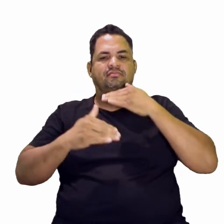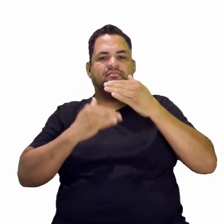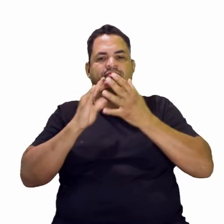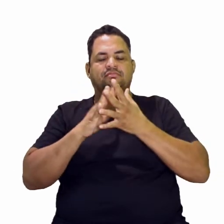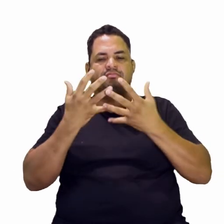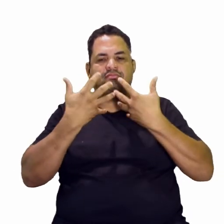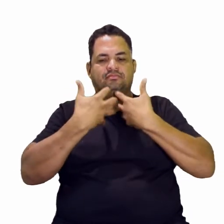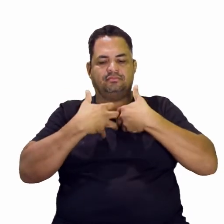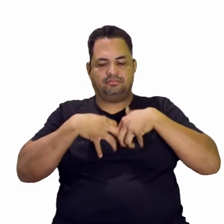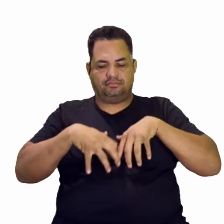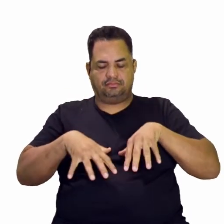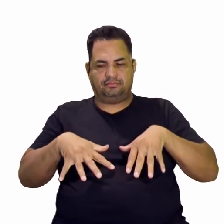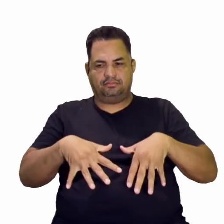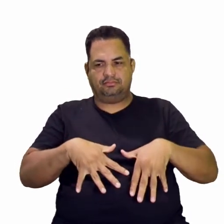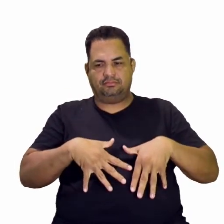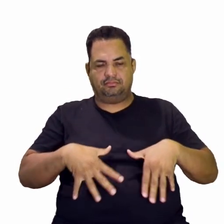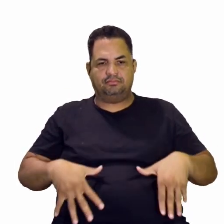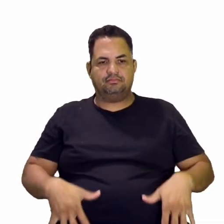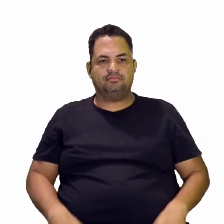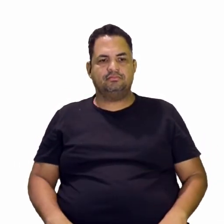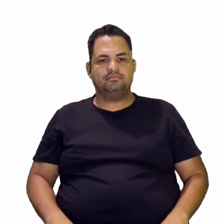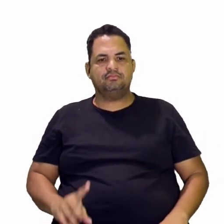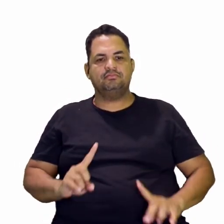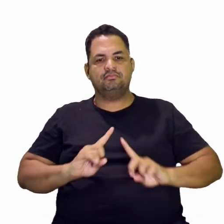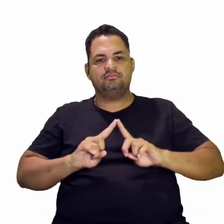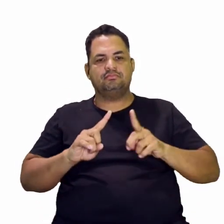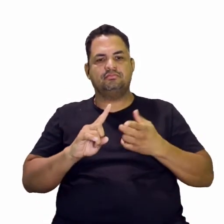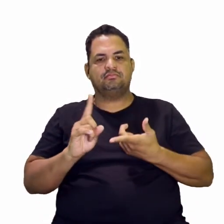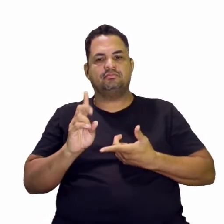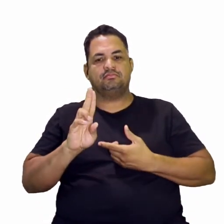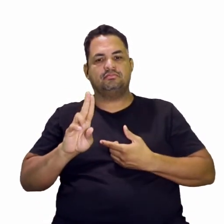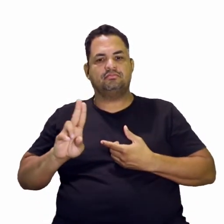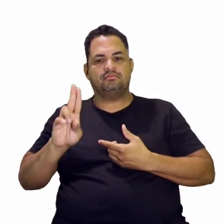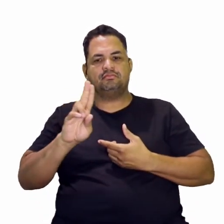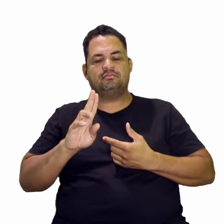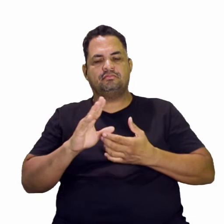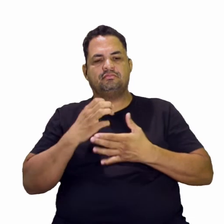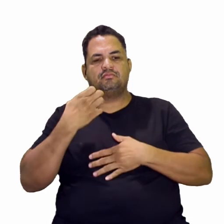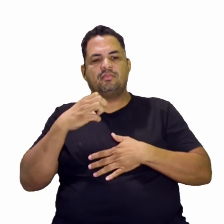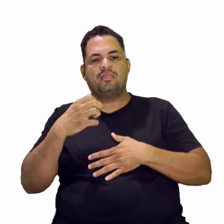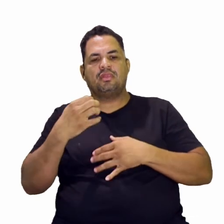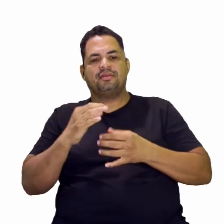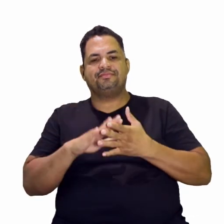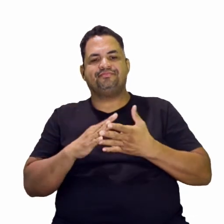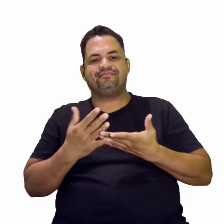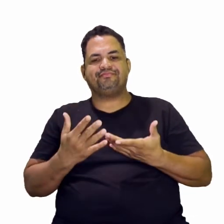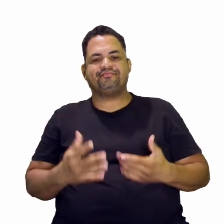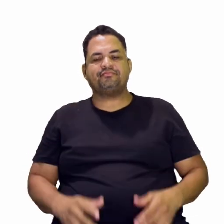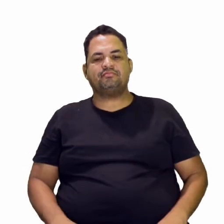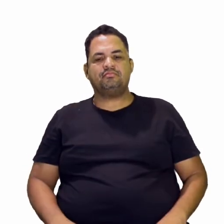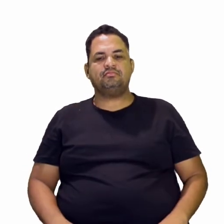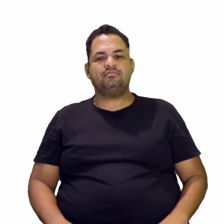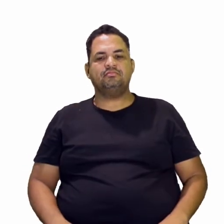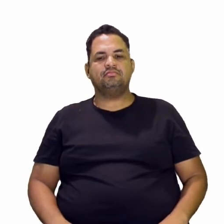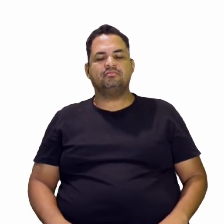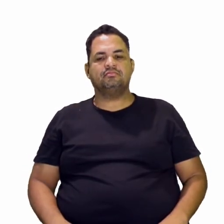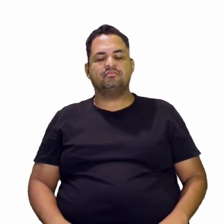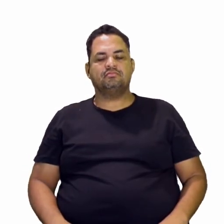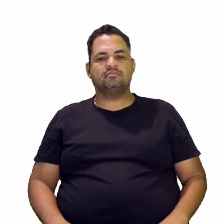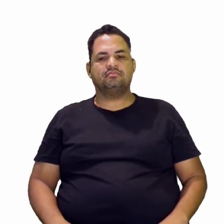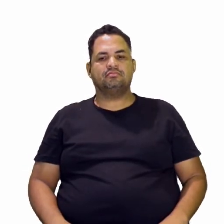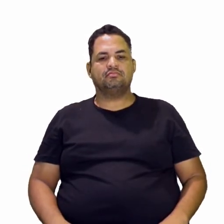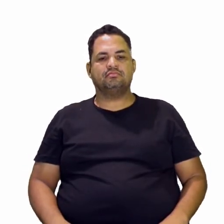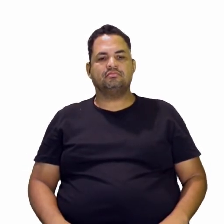e no metabolismo orgânico. No entanto, não são usadas como fonte de energia. Não são usadas nem